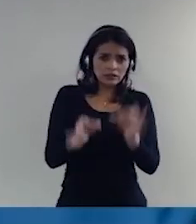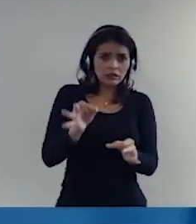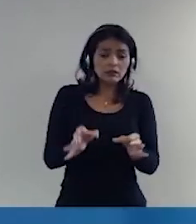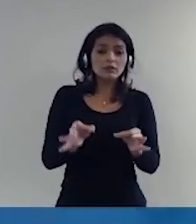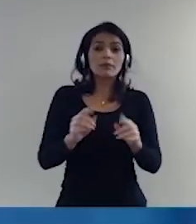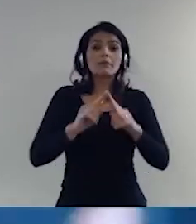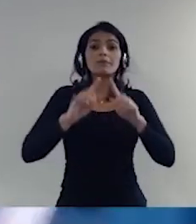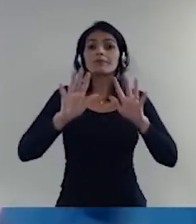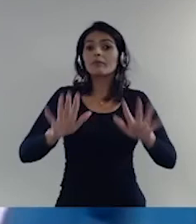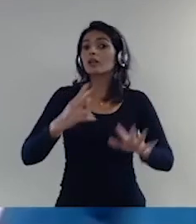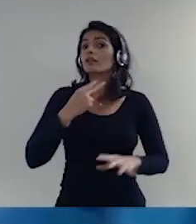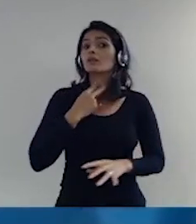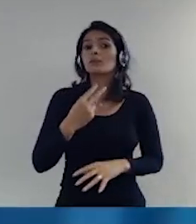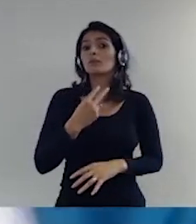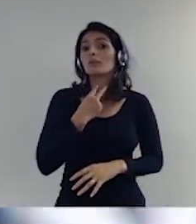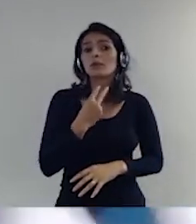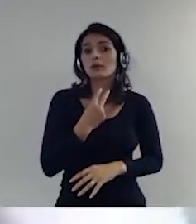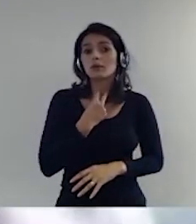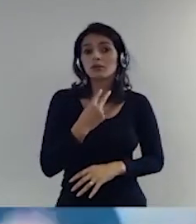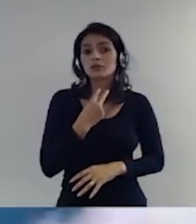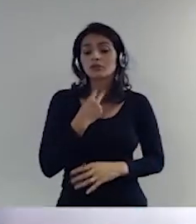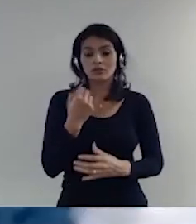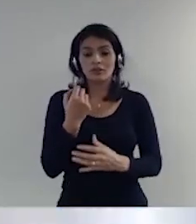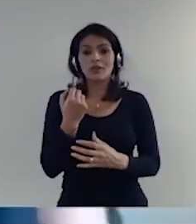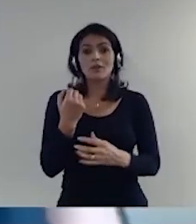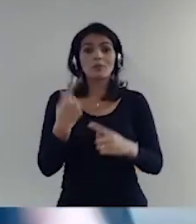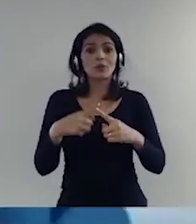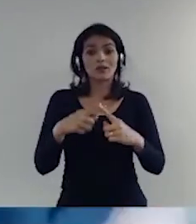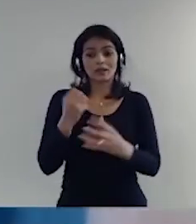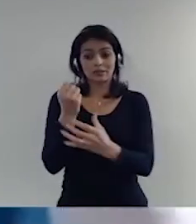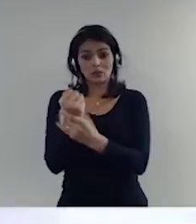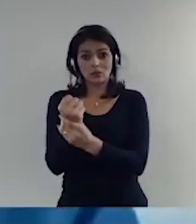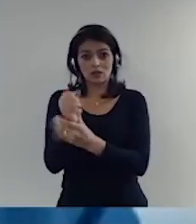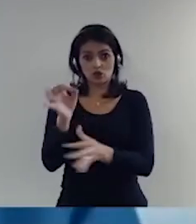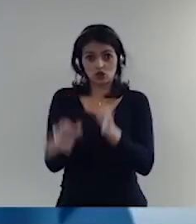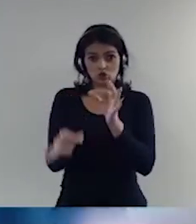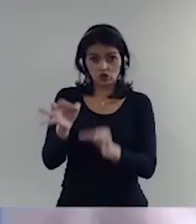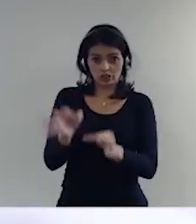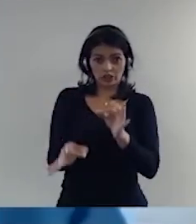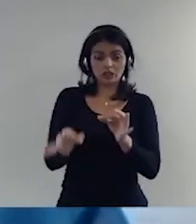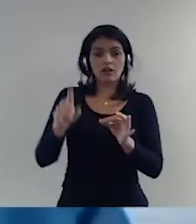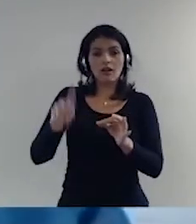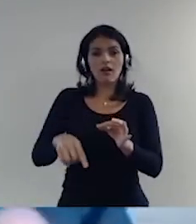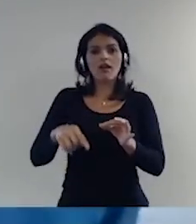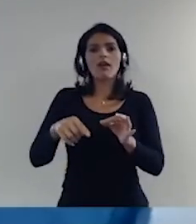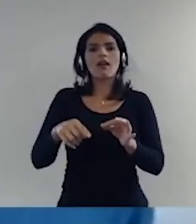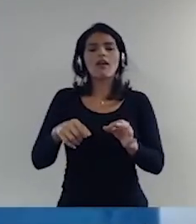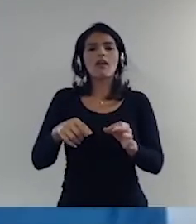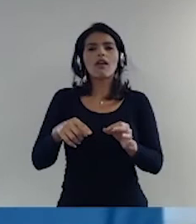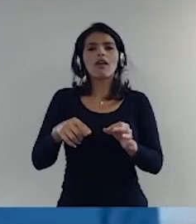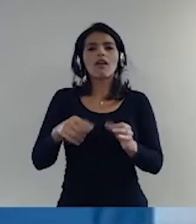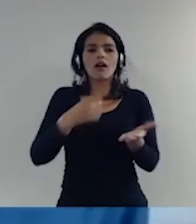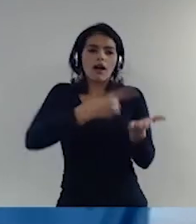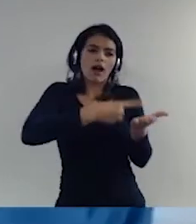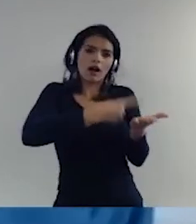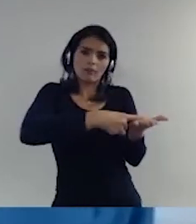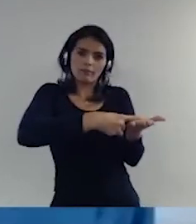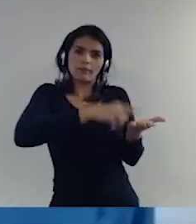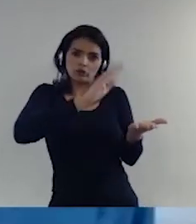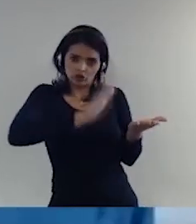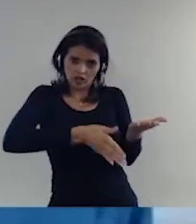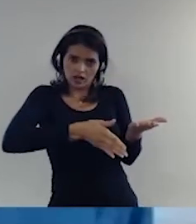apresentar, mas nós não podemos, a segurança jurídica se dá a partir do resgate do que foi pactuado.